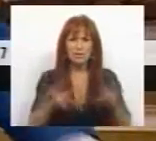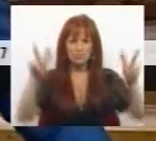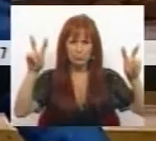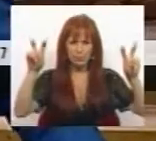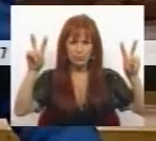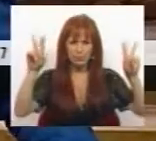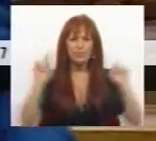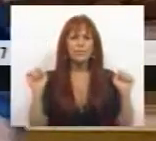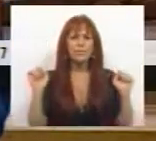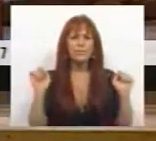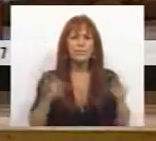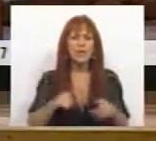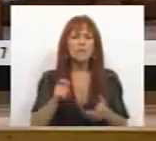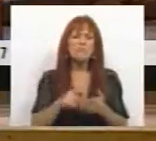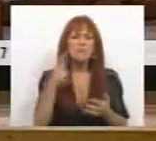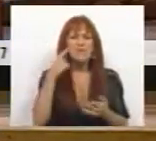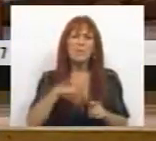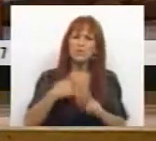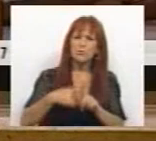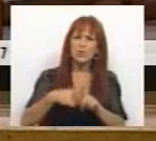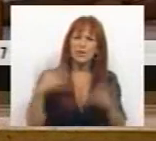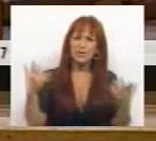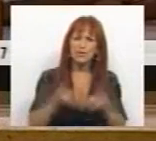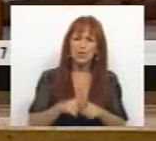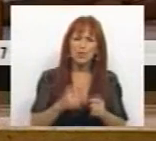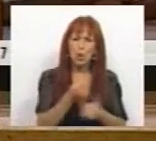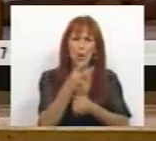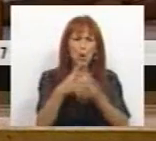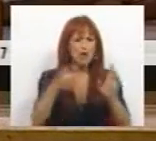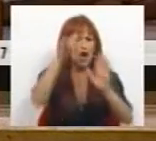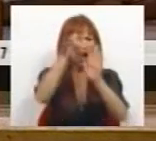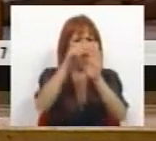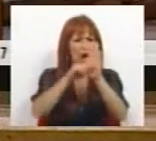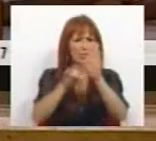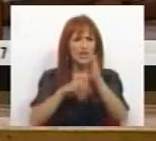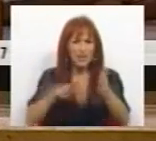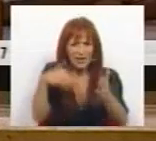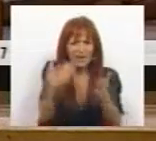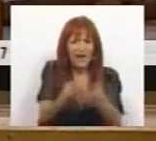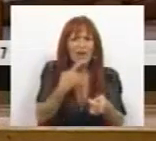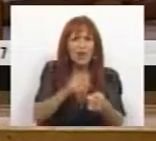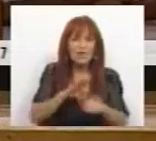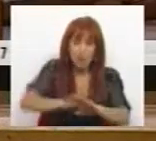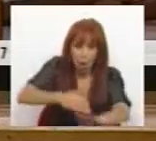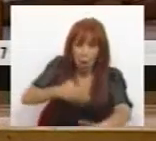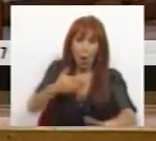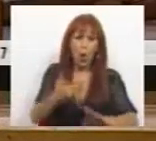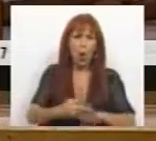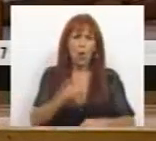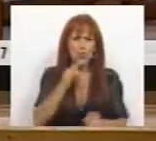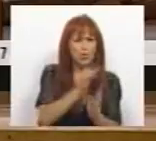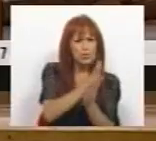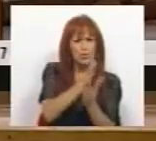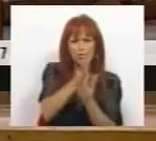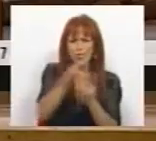a citar, registamos como positivo o conjunto de normas que repõem ou reforçam em